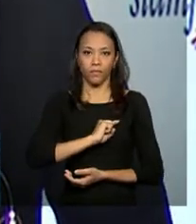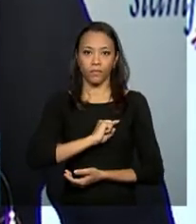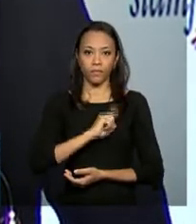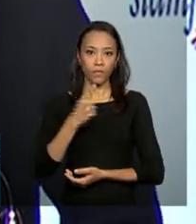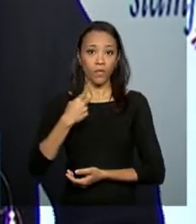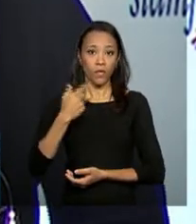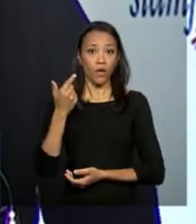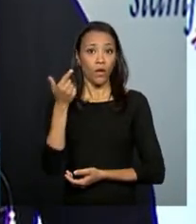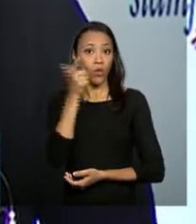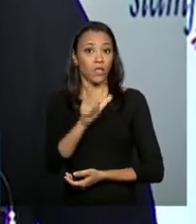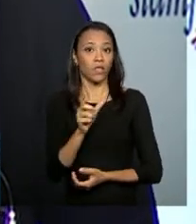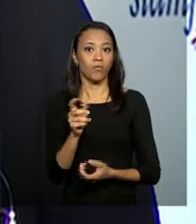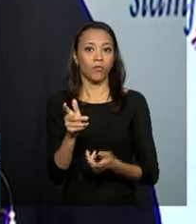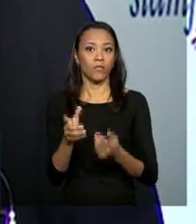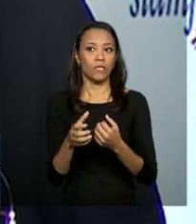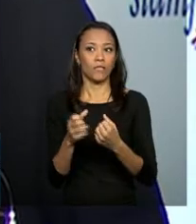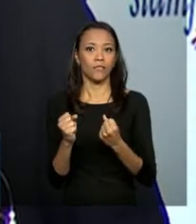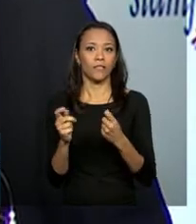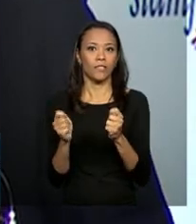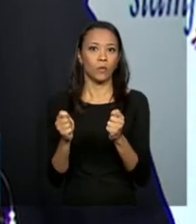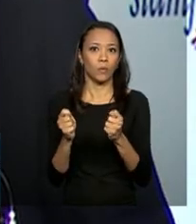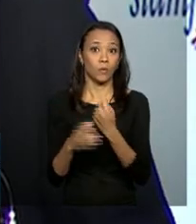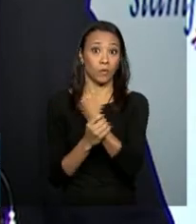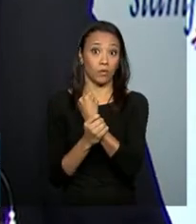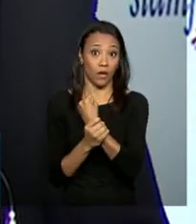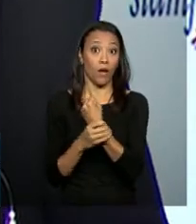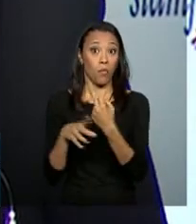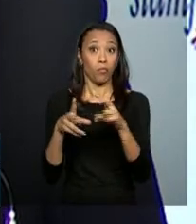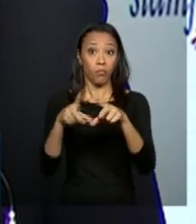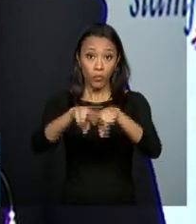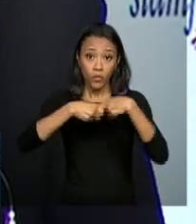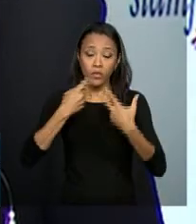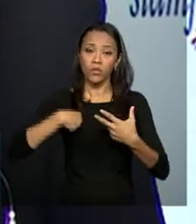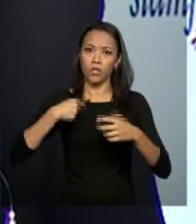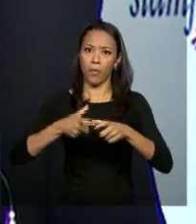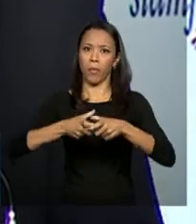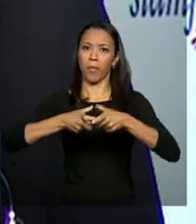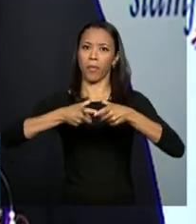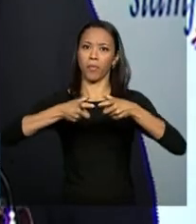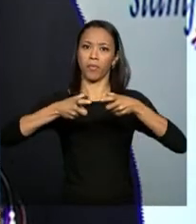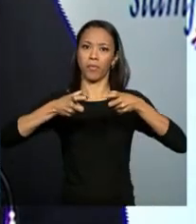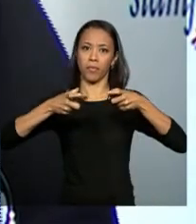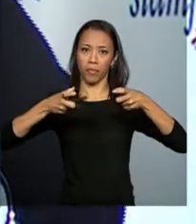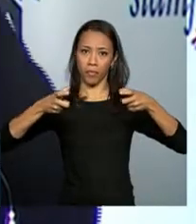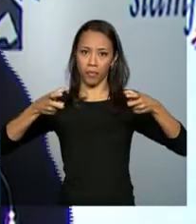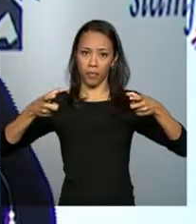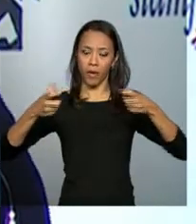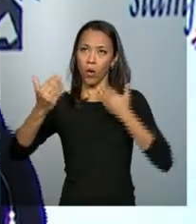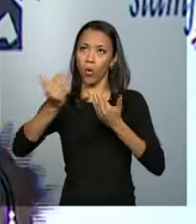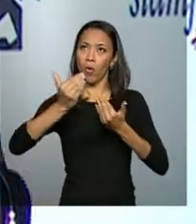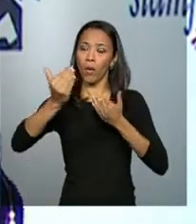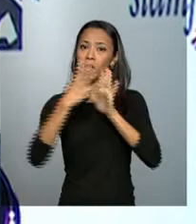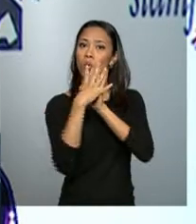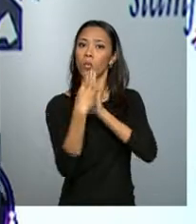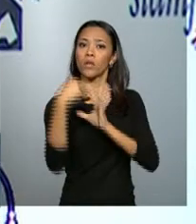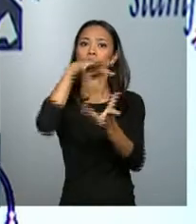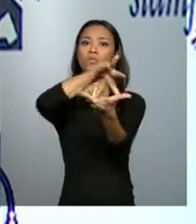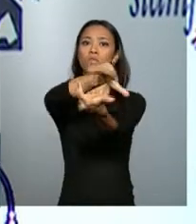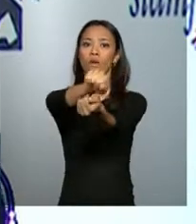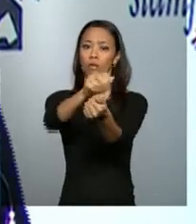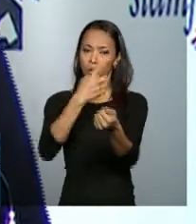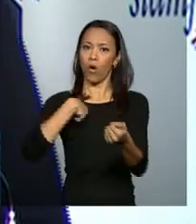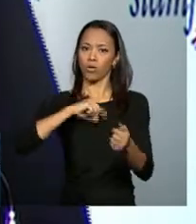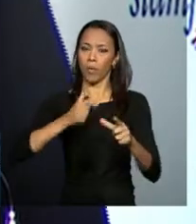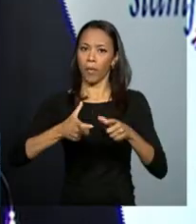conseguimos segurar, tanto é que tivemos um crescimento extraordinário para os padrões internacionais nesse período.